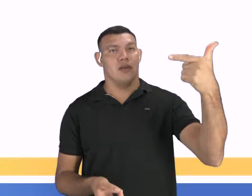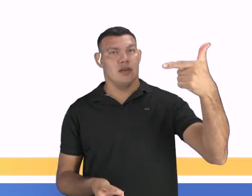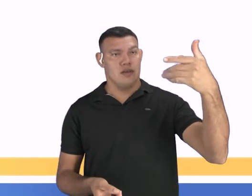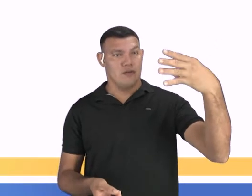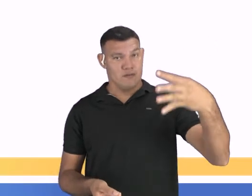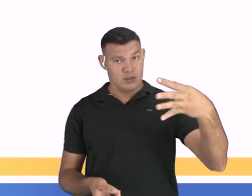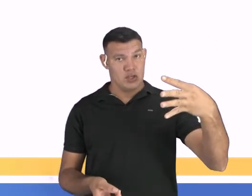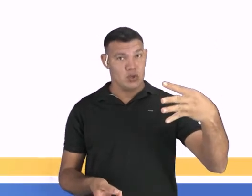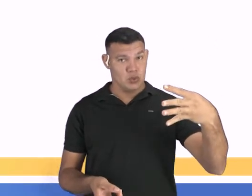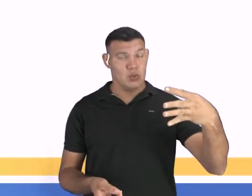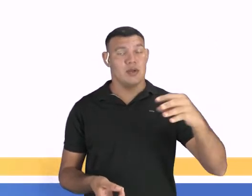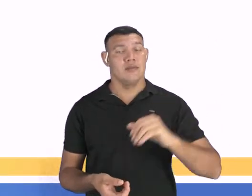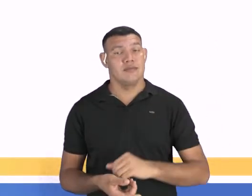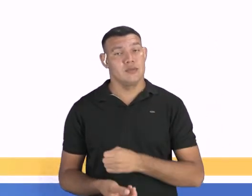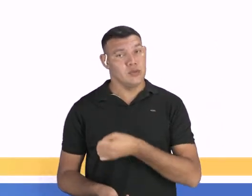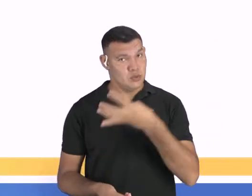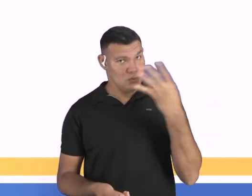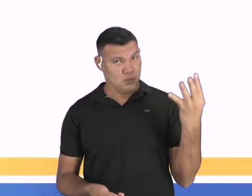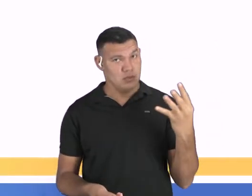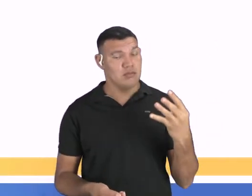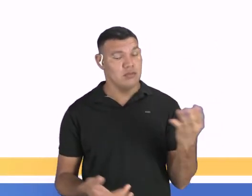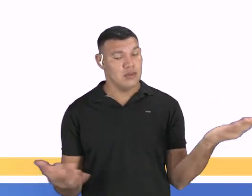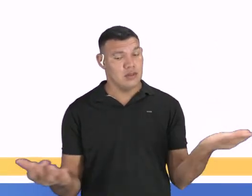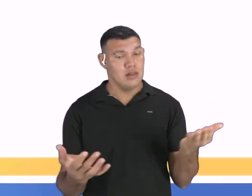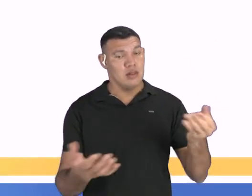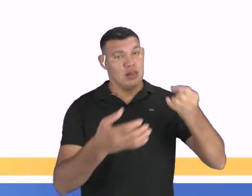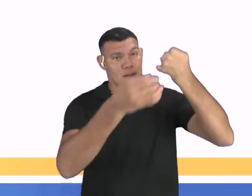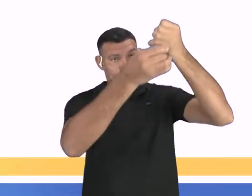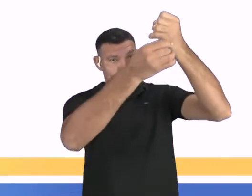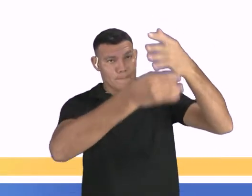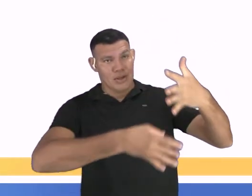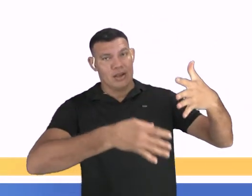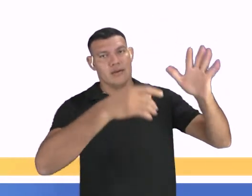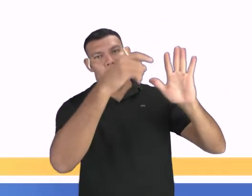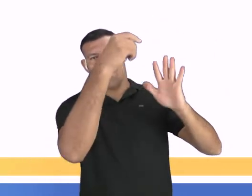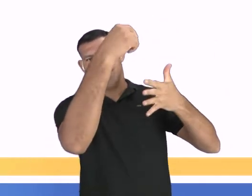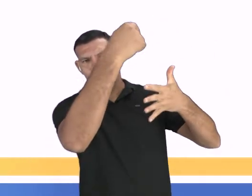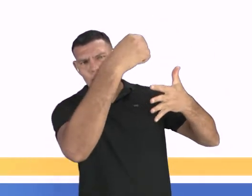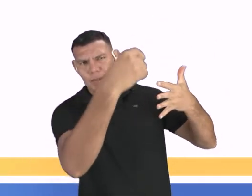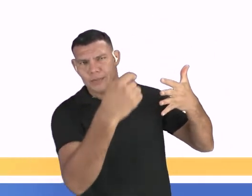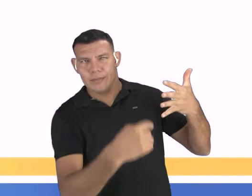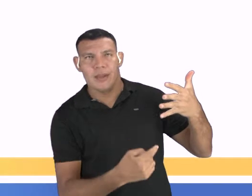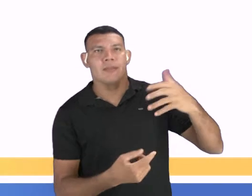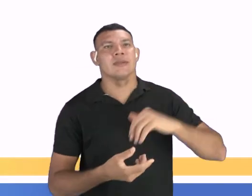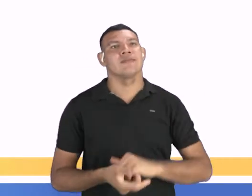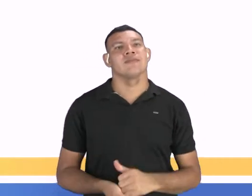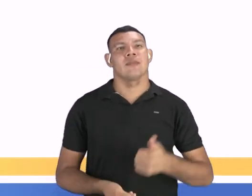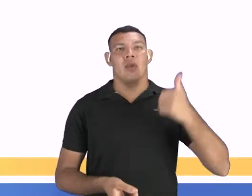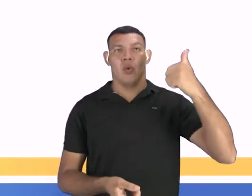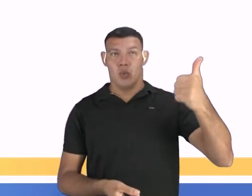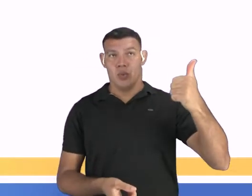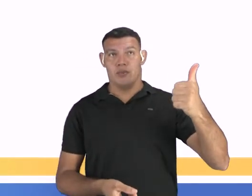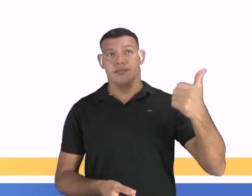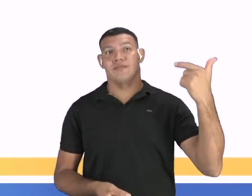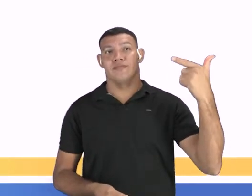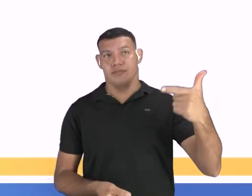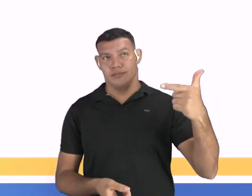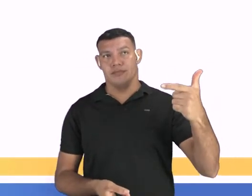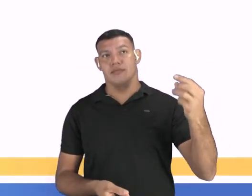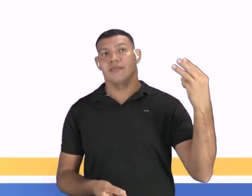vamos construir, né, os números que são divisores do 24. São eles, número 1,